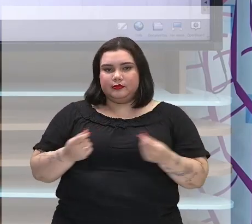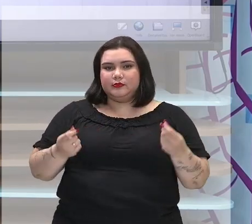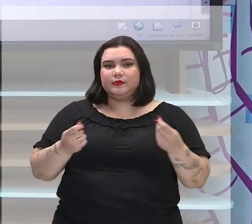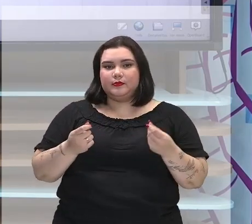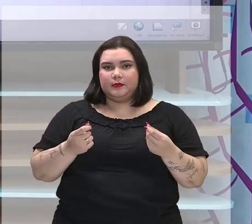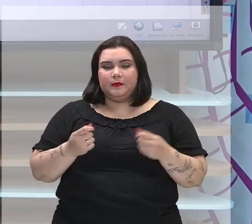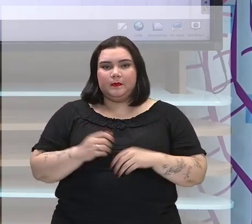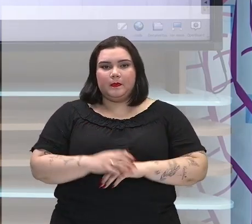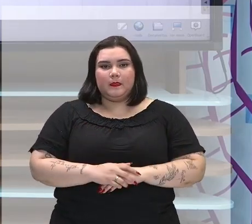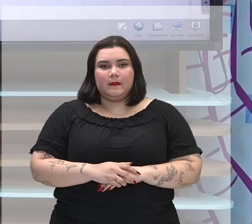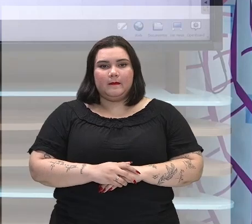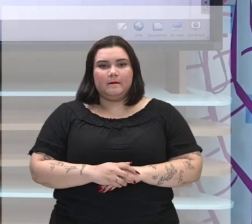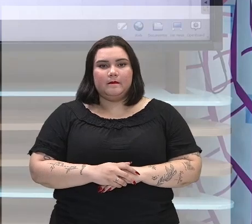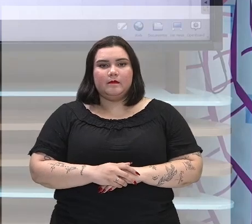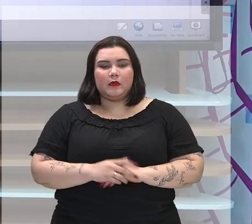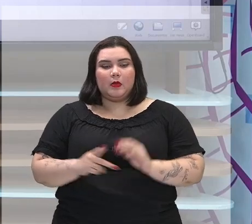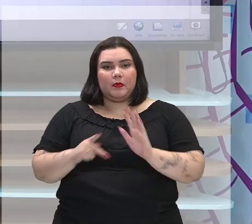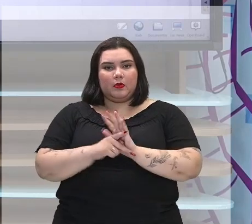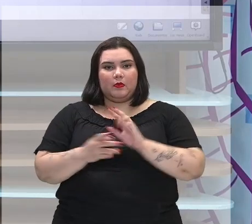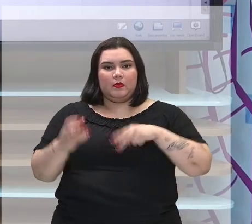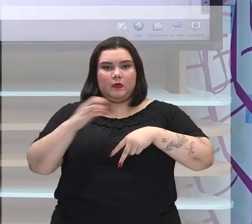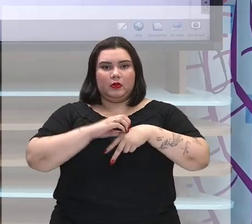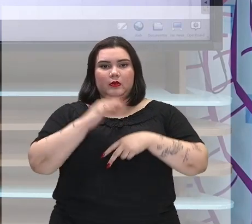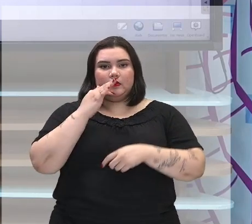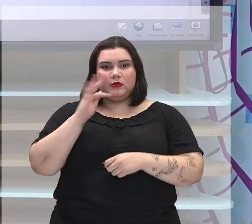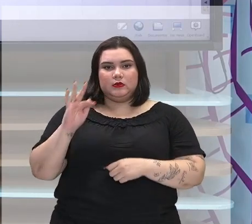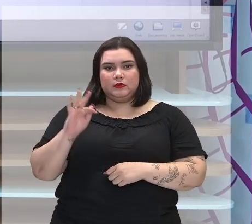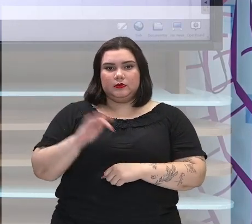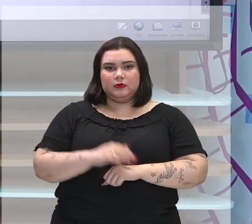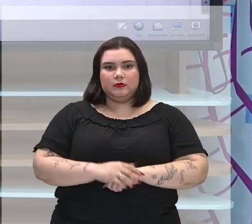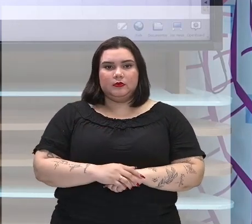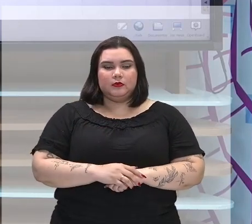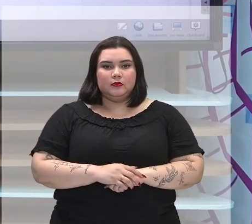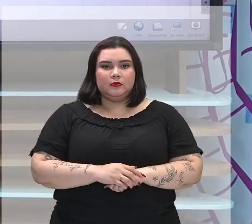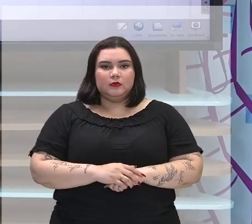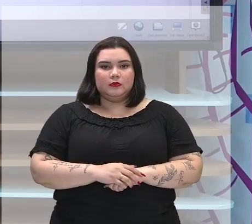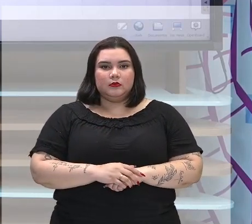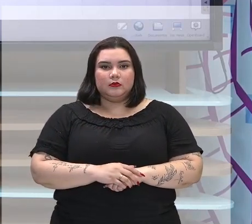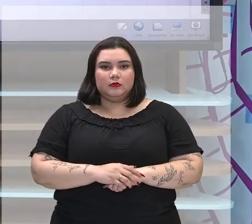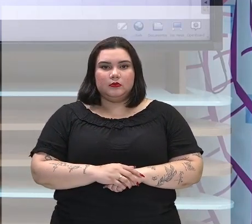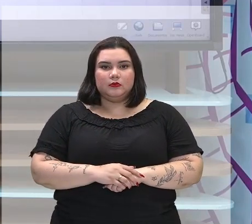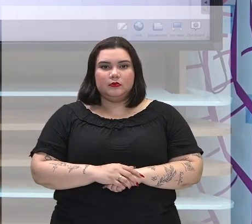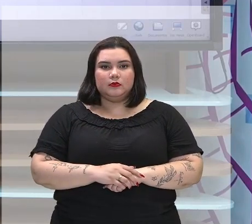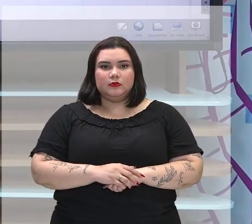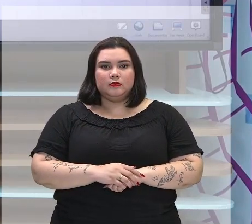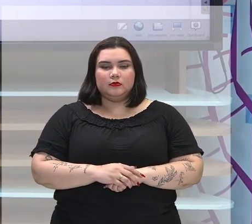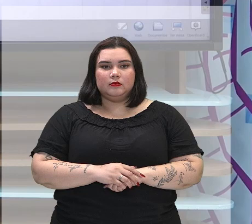coroa francesa, né, da monarquia francesa. E assim